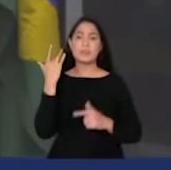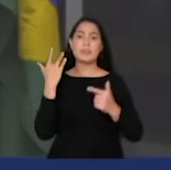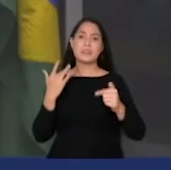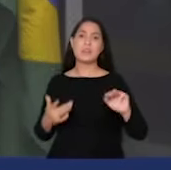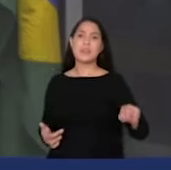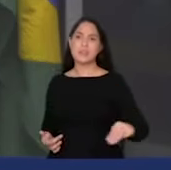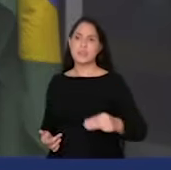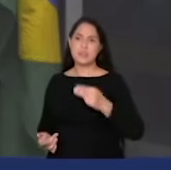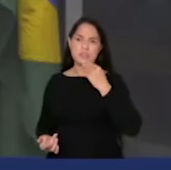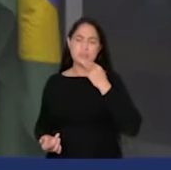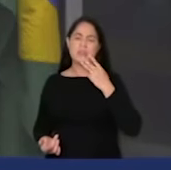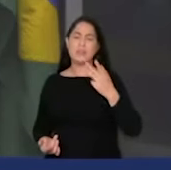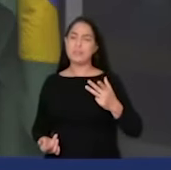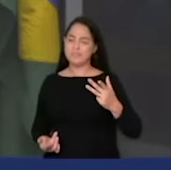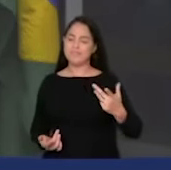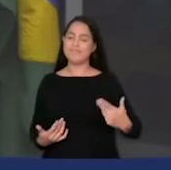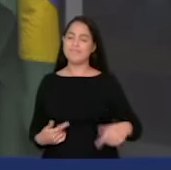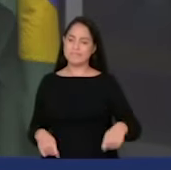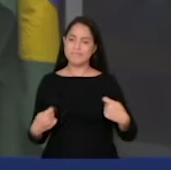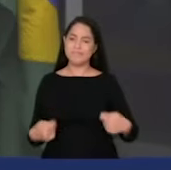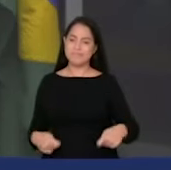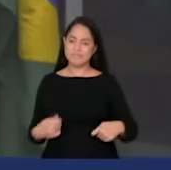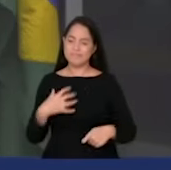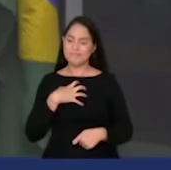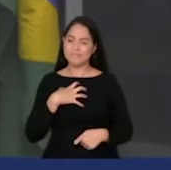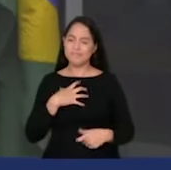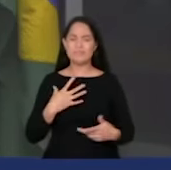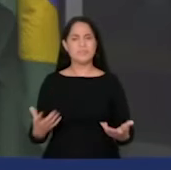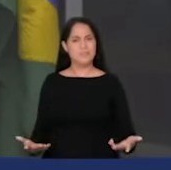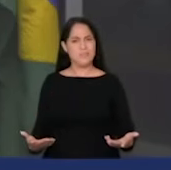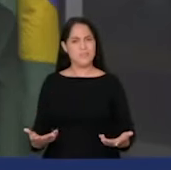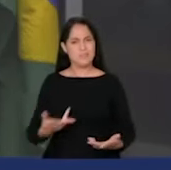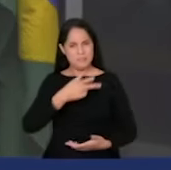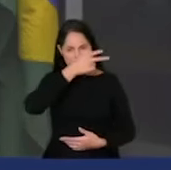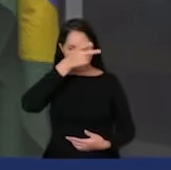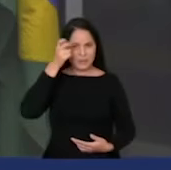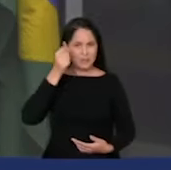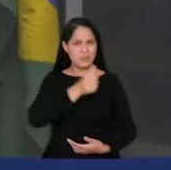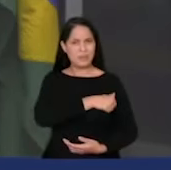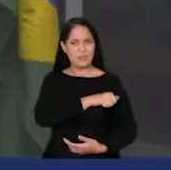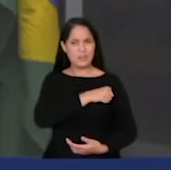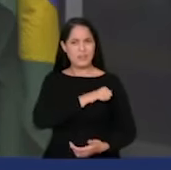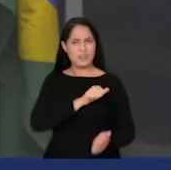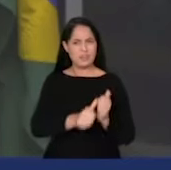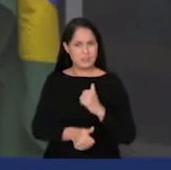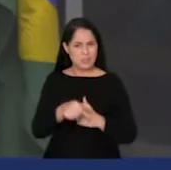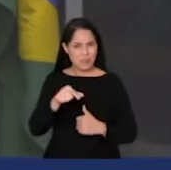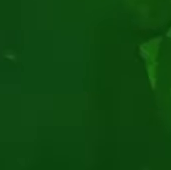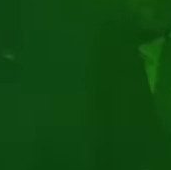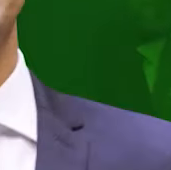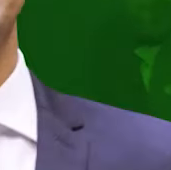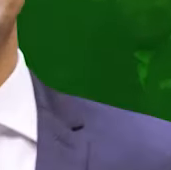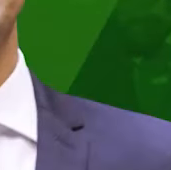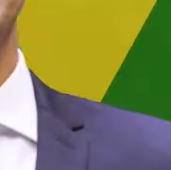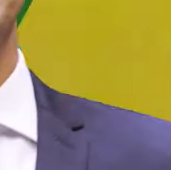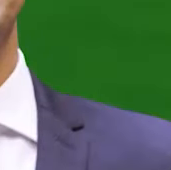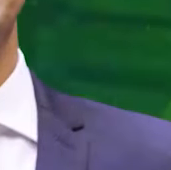ter estômago. Prefeitura do Rio de Janeiro, caça-níqueis, modalidade esportiva é demais. Obrigado, presidente Gilberto.